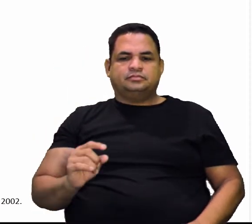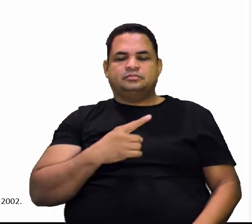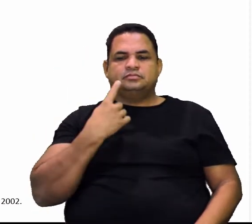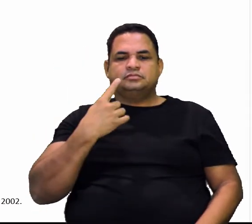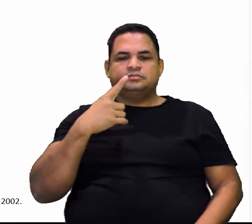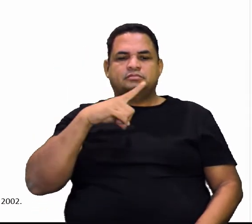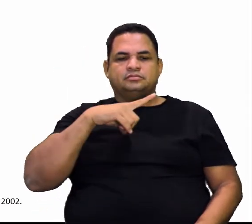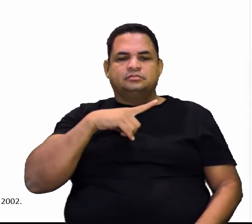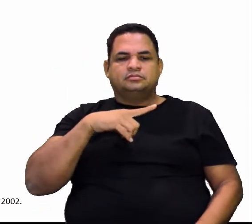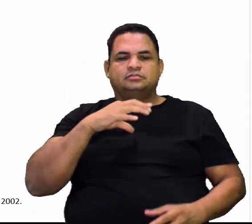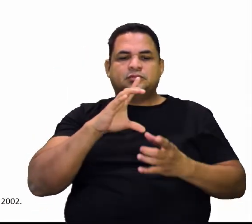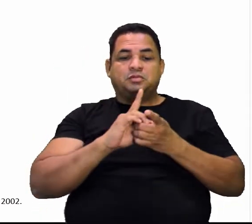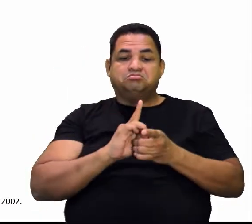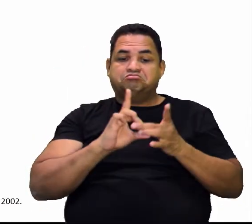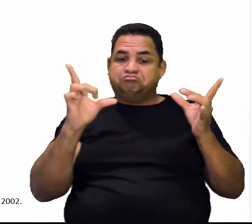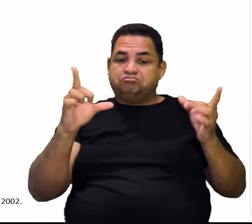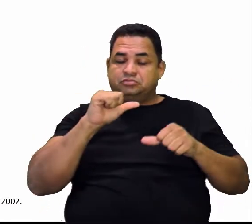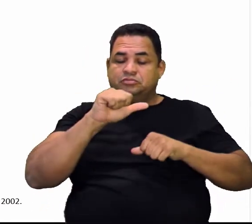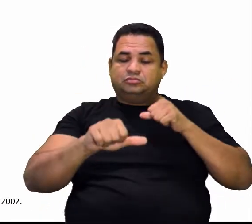vamos chamar de democracia.